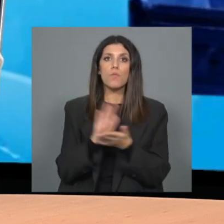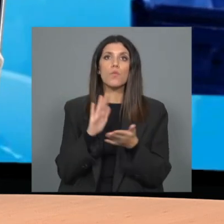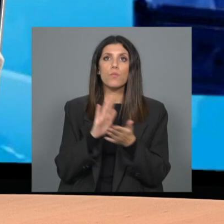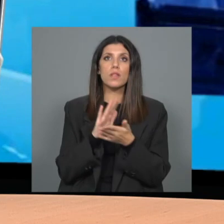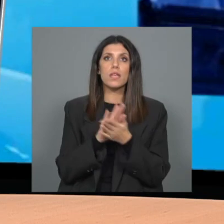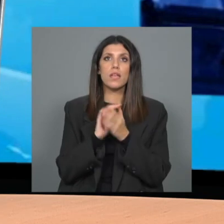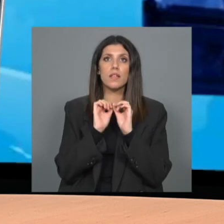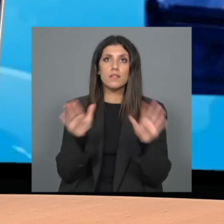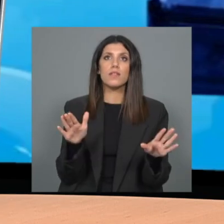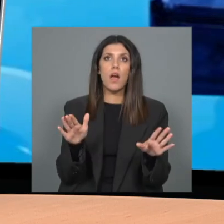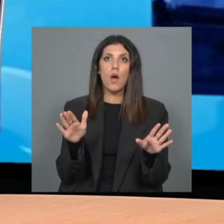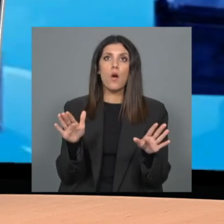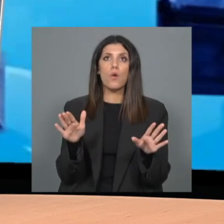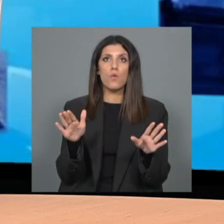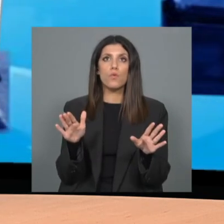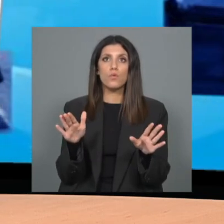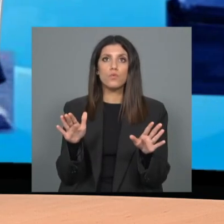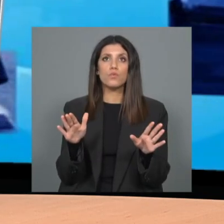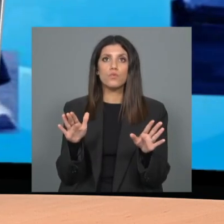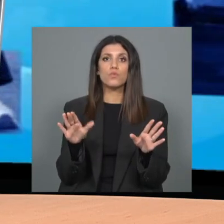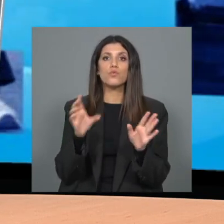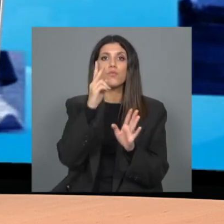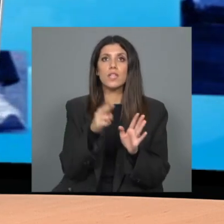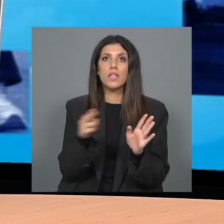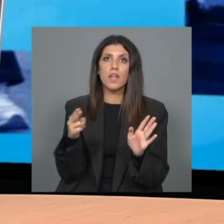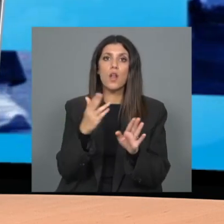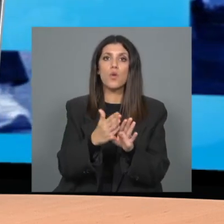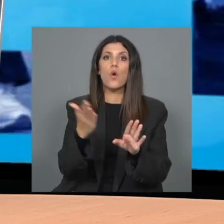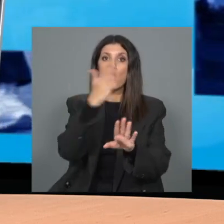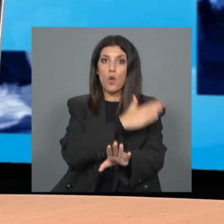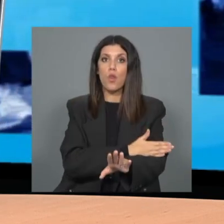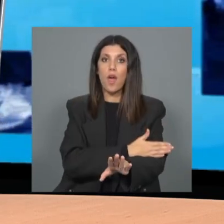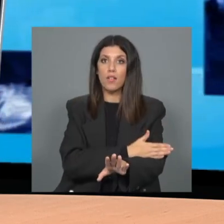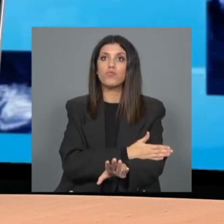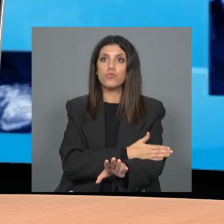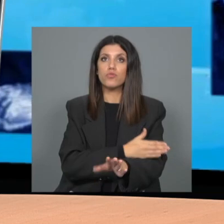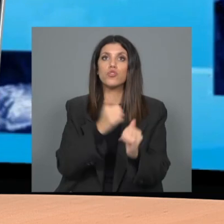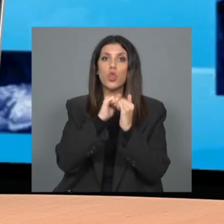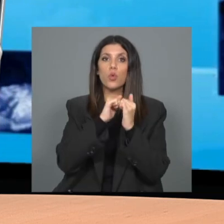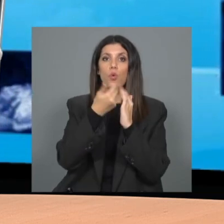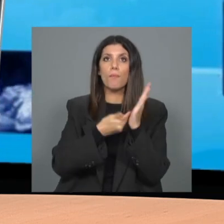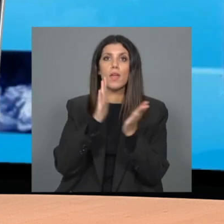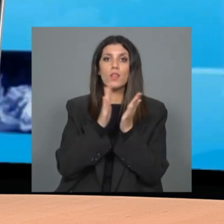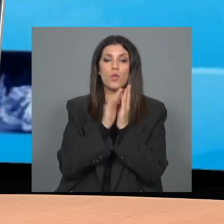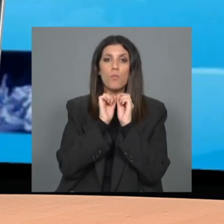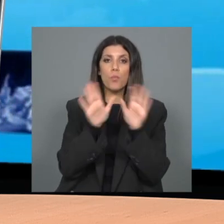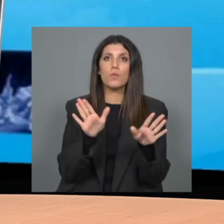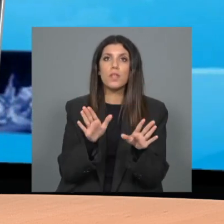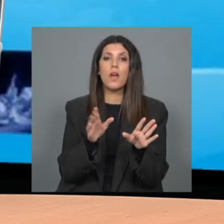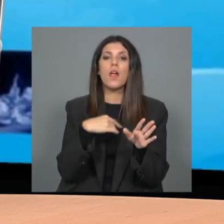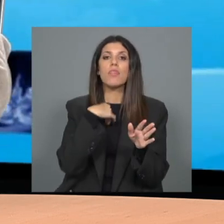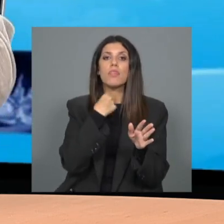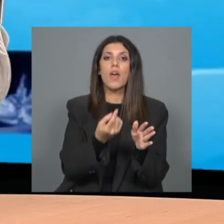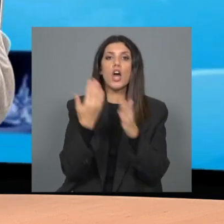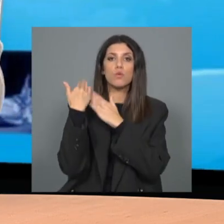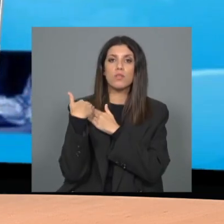da nova Constituição do Vaticano, que define a Cúria, houve um documento que foi publicado dando novas responsabilidades e